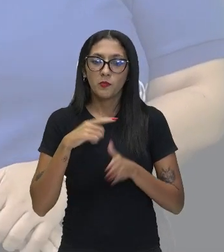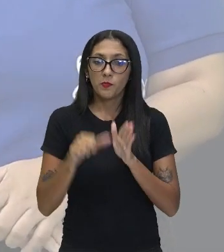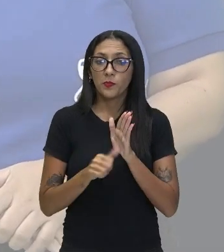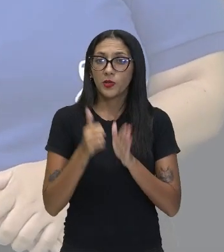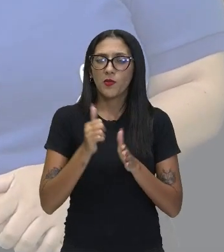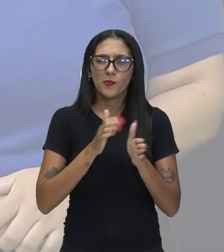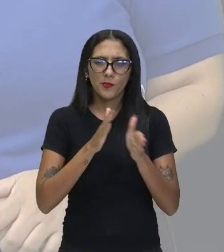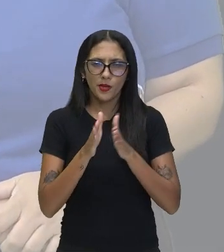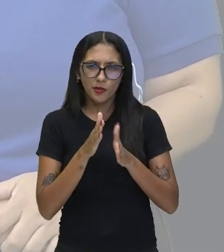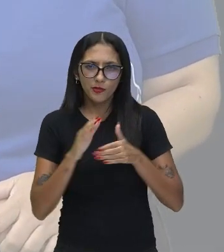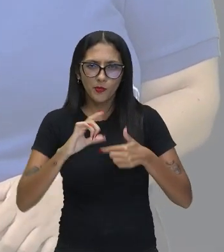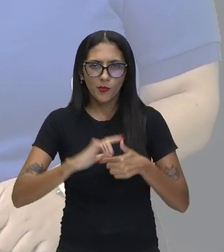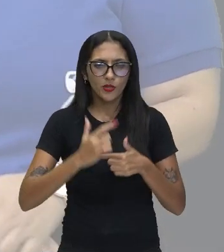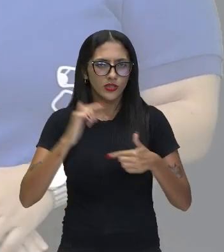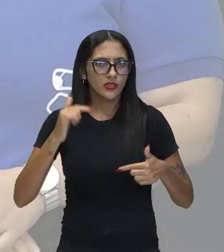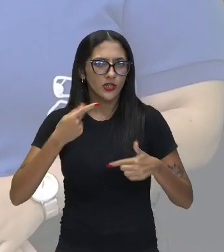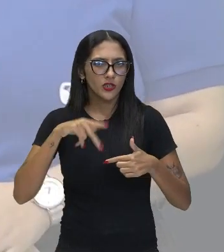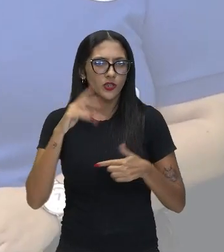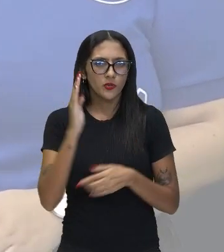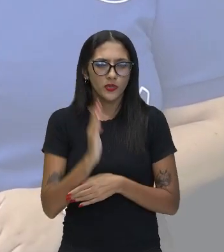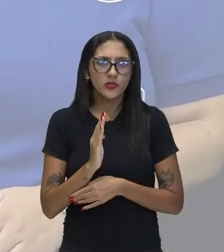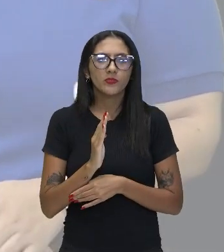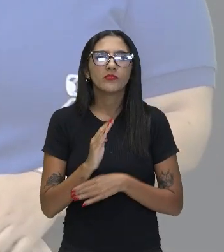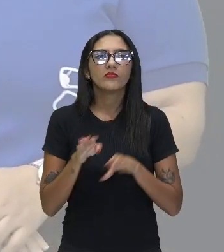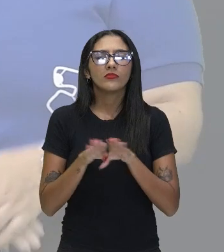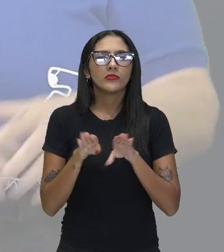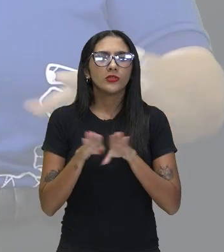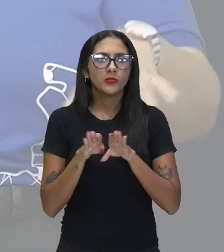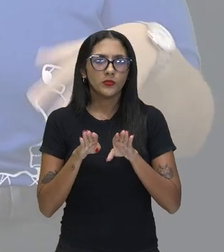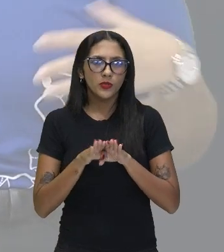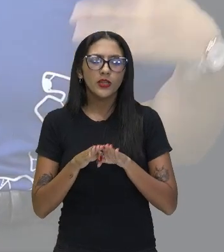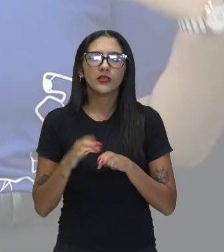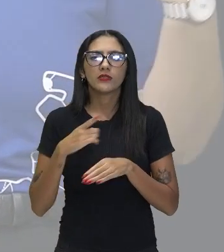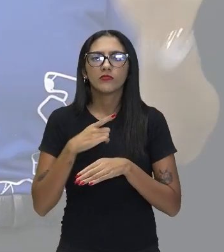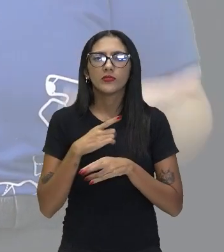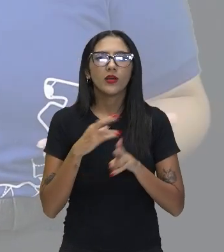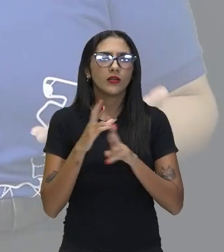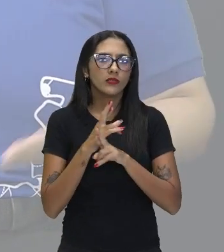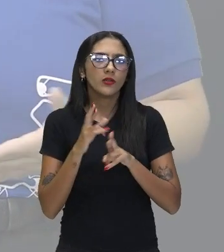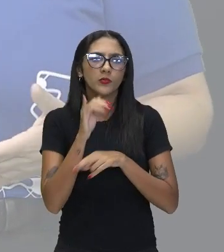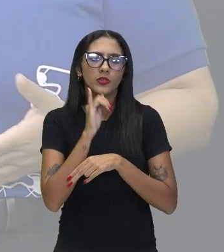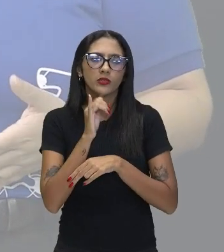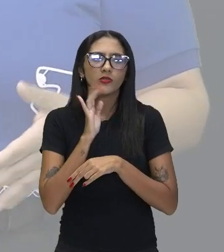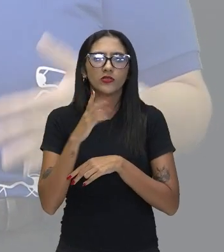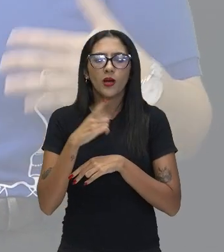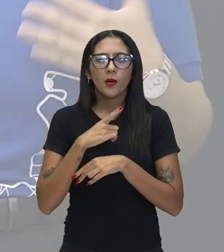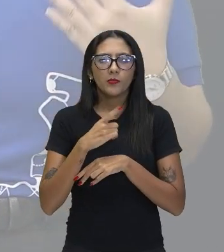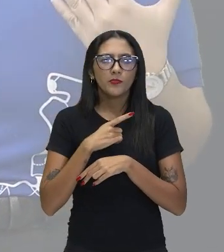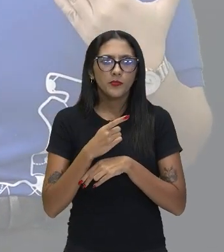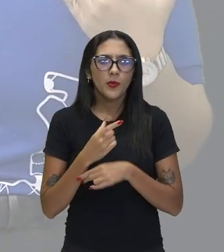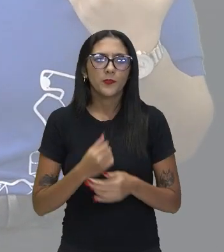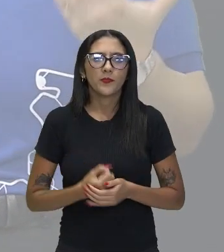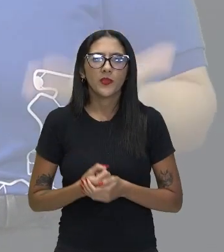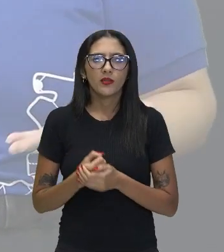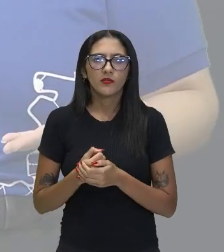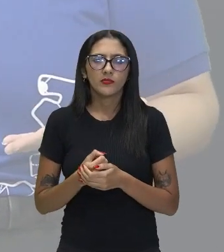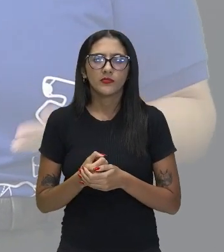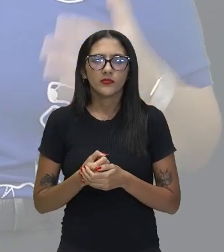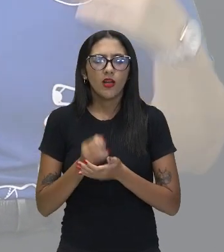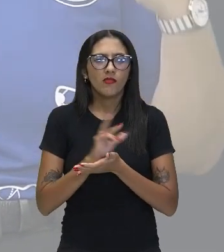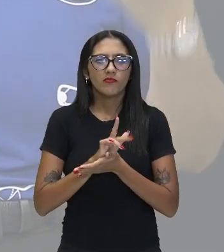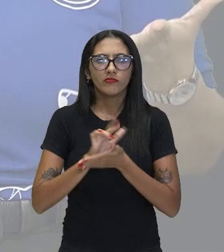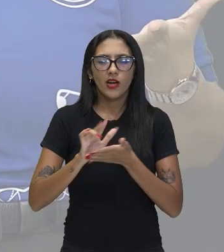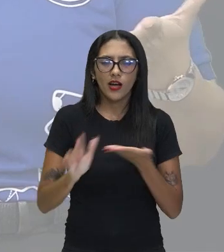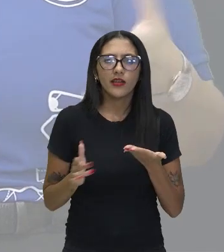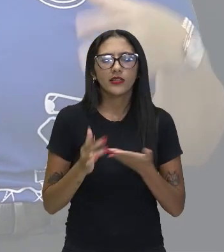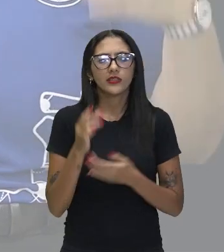Brasil também se comunicavam por meio de manifestos, ou seja, eles também tornavam públicas as suas formas, as suas